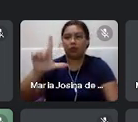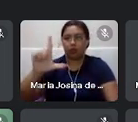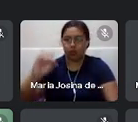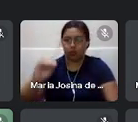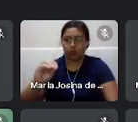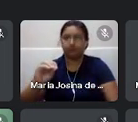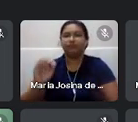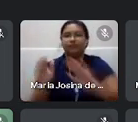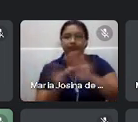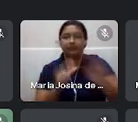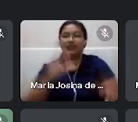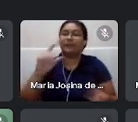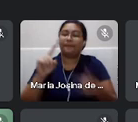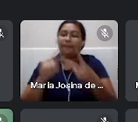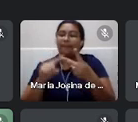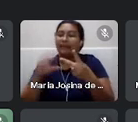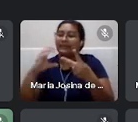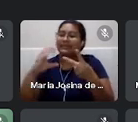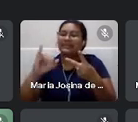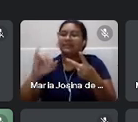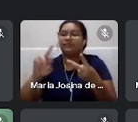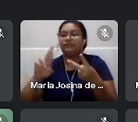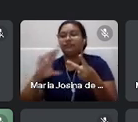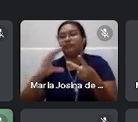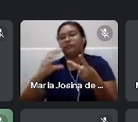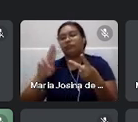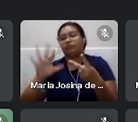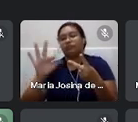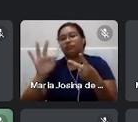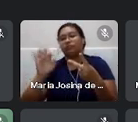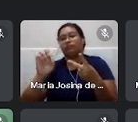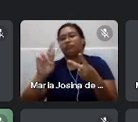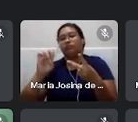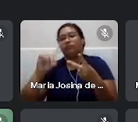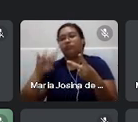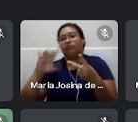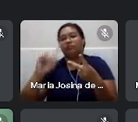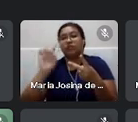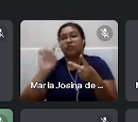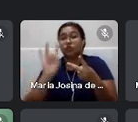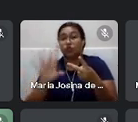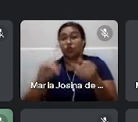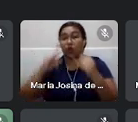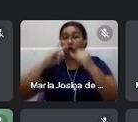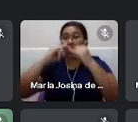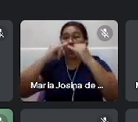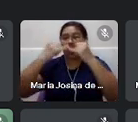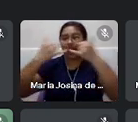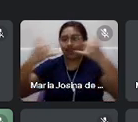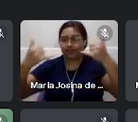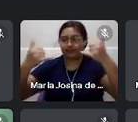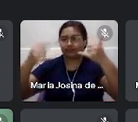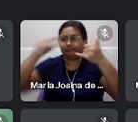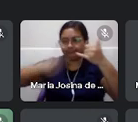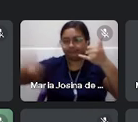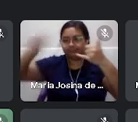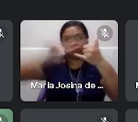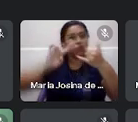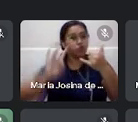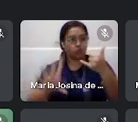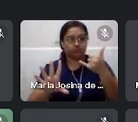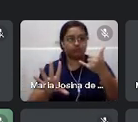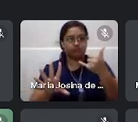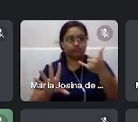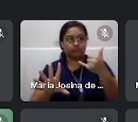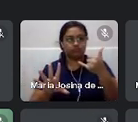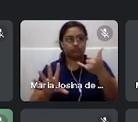Circunferência é só a linha. É só a linha. Isso aqui é uma circunferência. É a linha de verde.